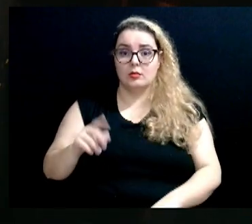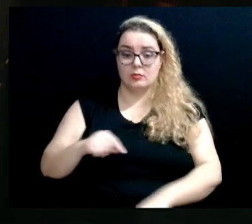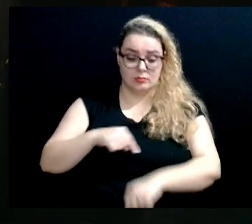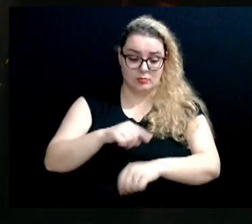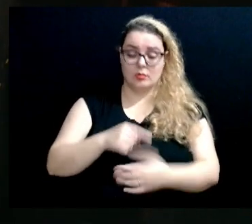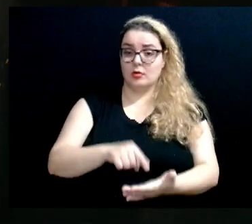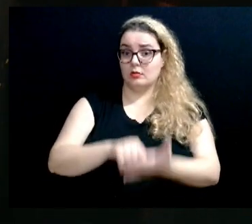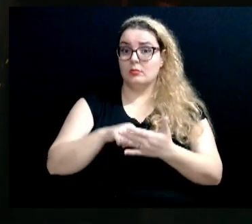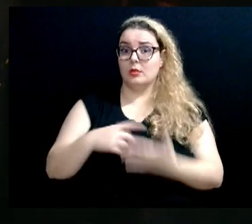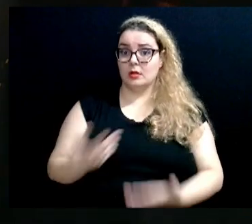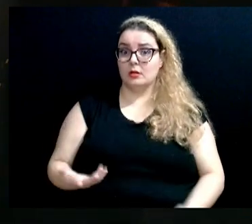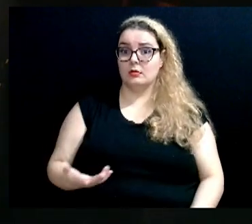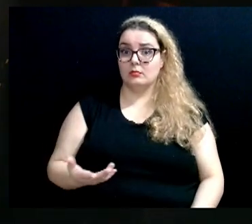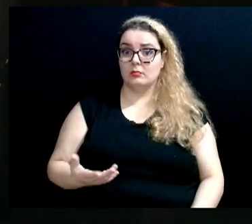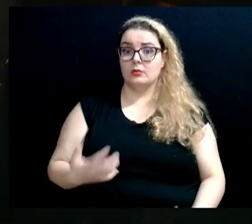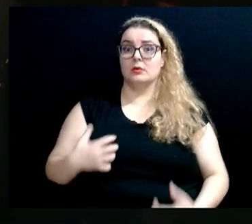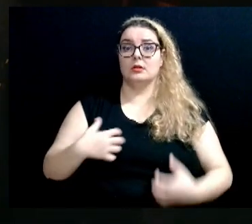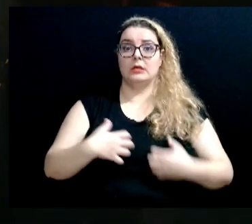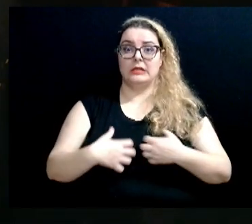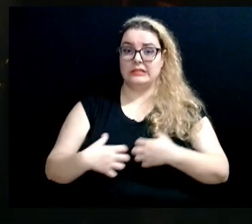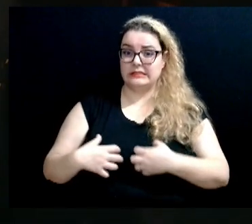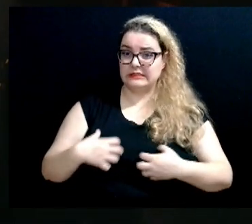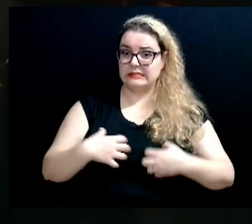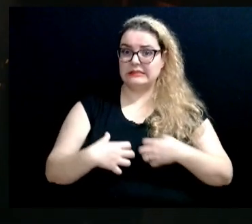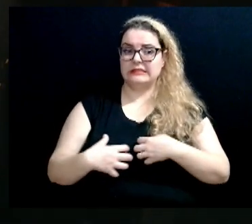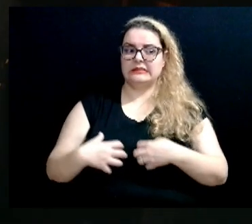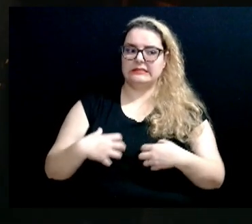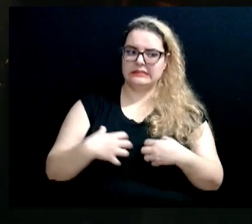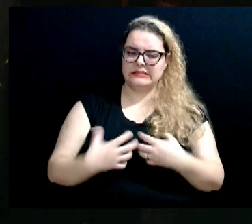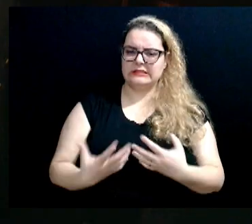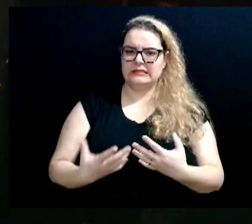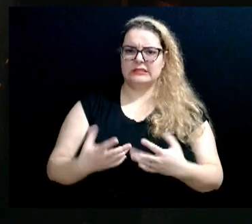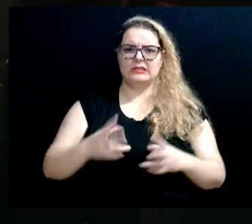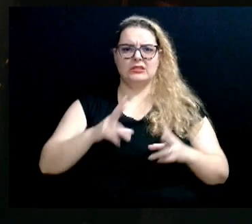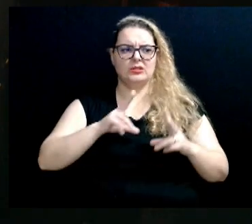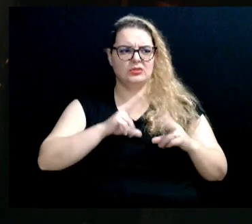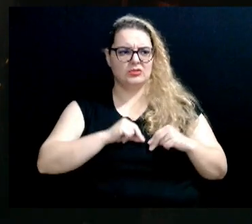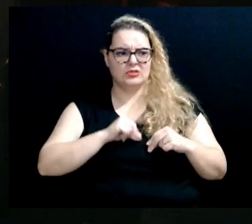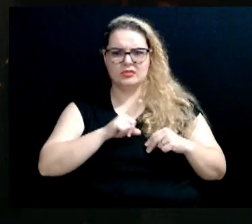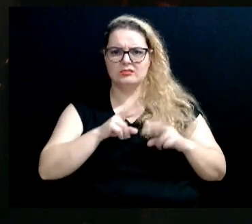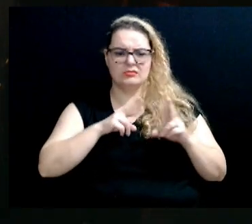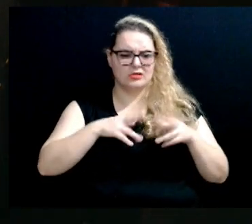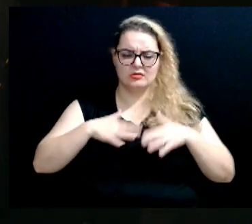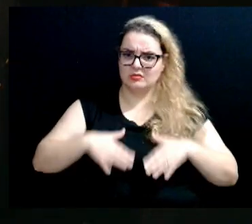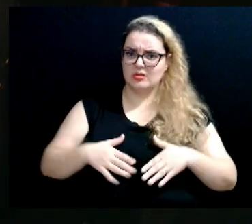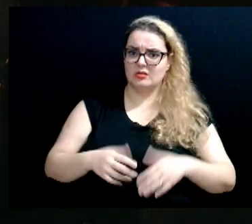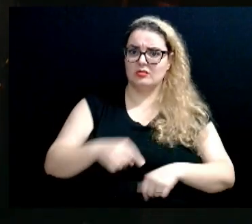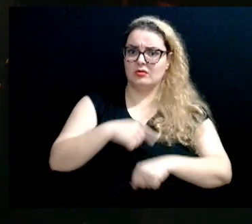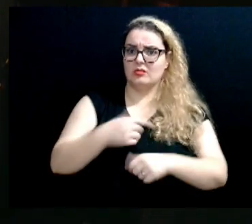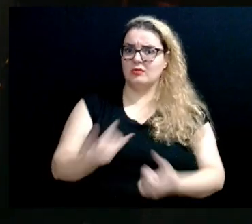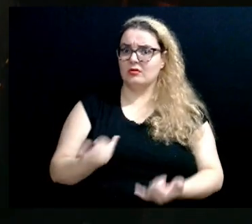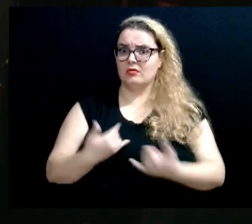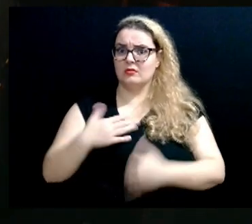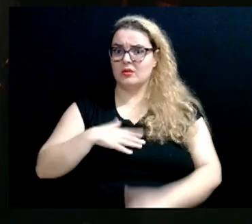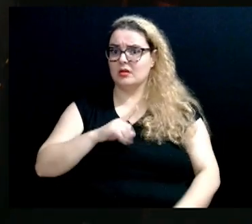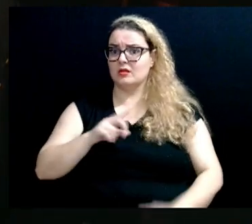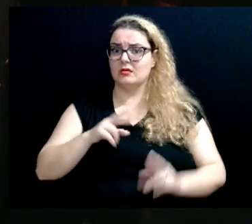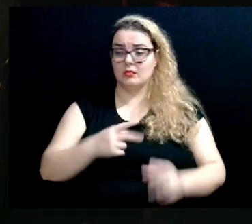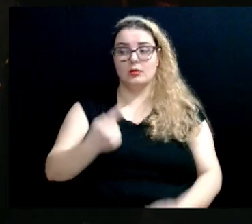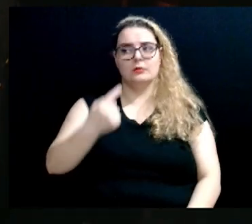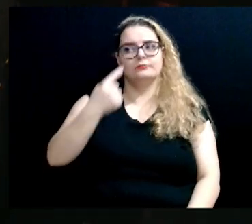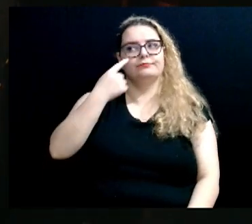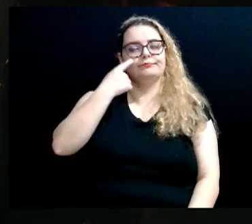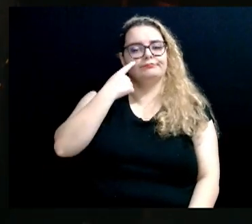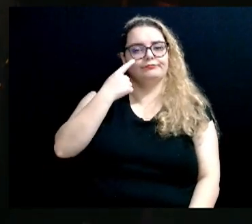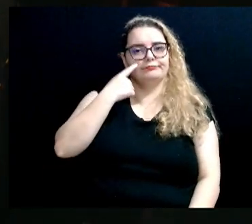e aquilo foi me incomodando, sabe, foi me incomodando, tipo assim, eu não estou descansando, o relógio está dizendo para mim que eu não estou descansando. Olha só como